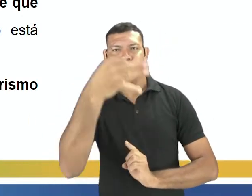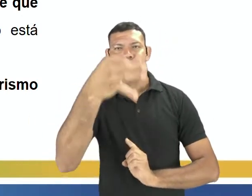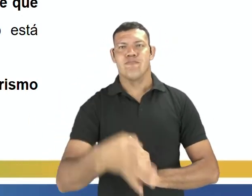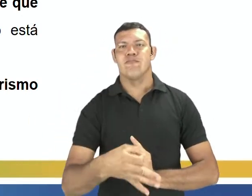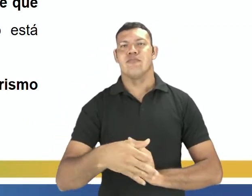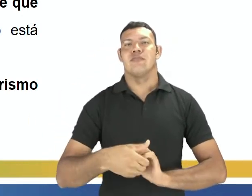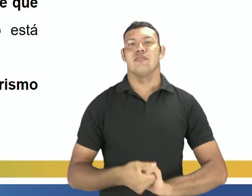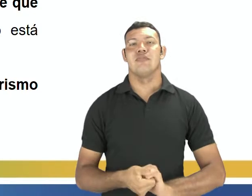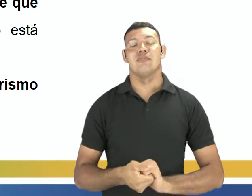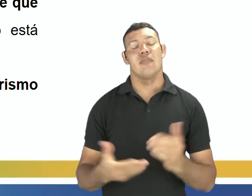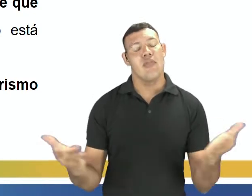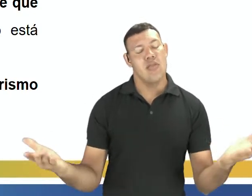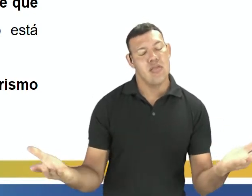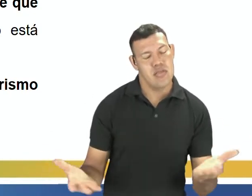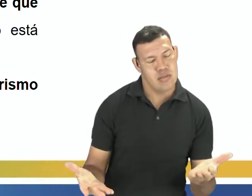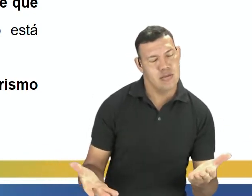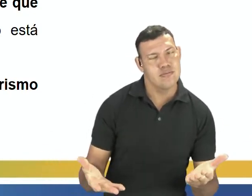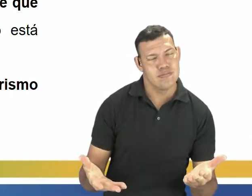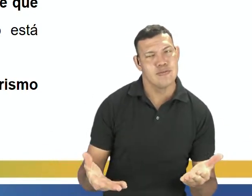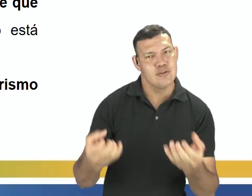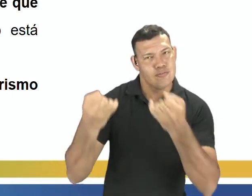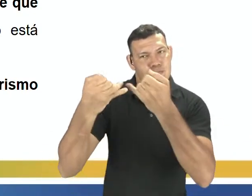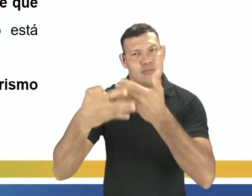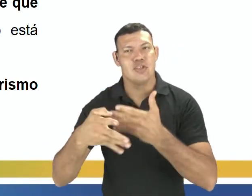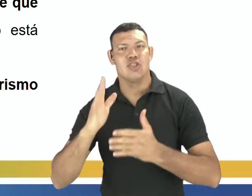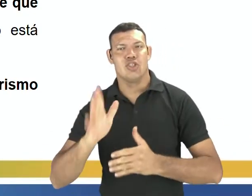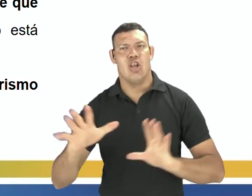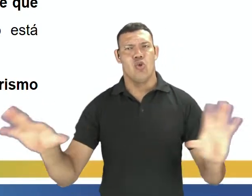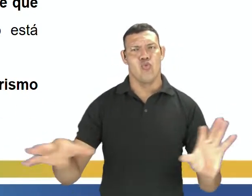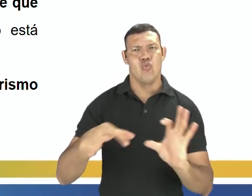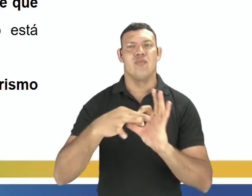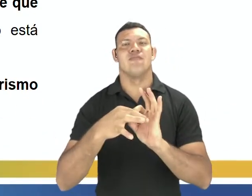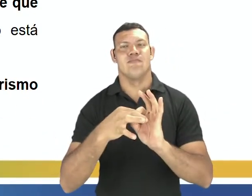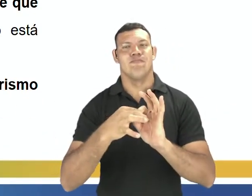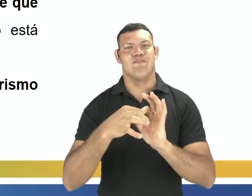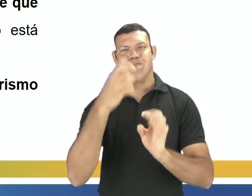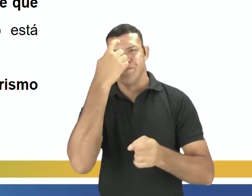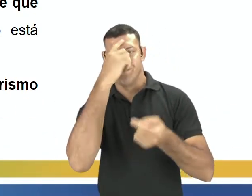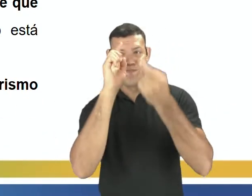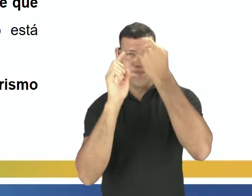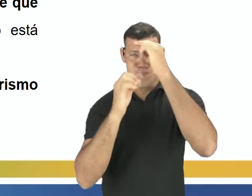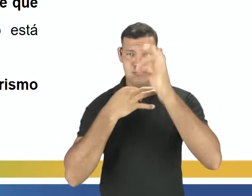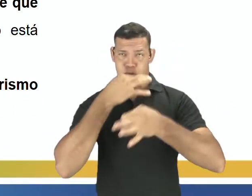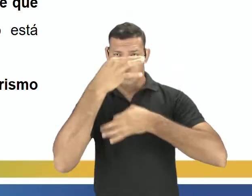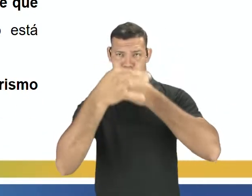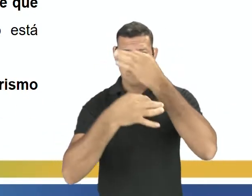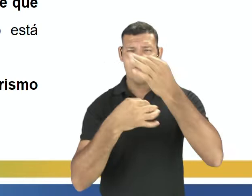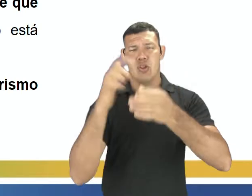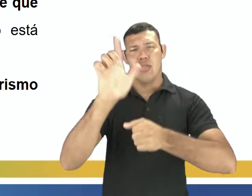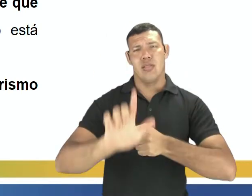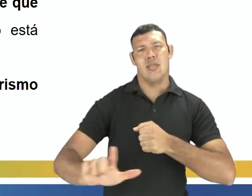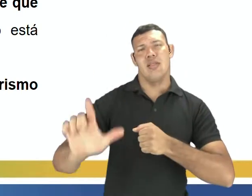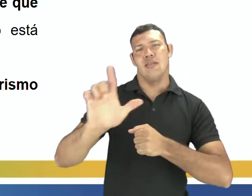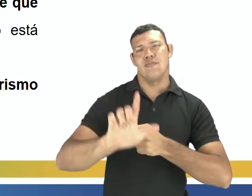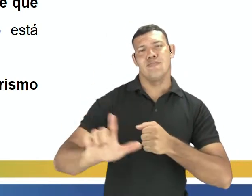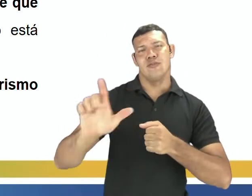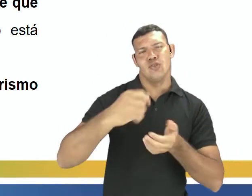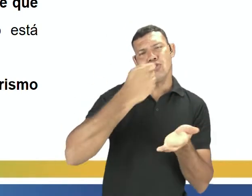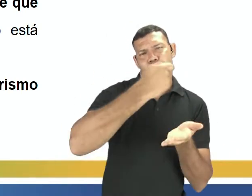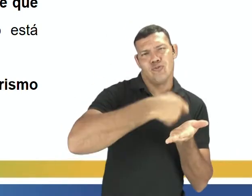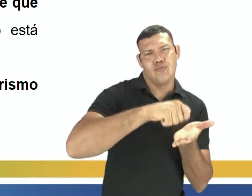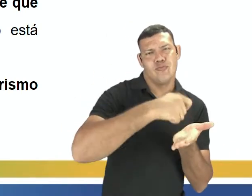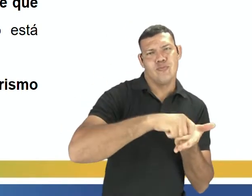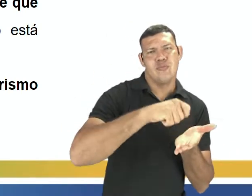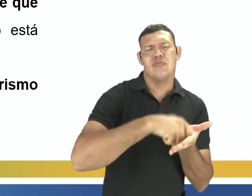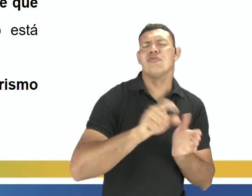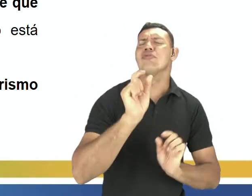certo, aquilo que eu acabei de dizer para vocês. Depois, a união entre exposições de ideias, argumentos e o lirismo poético do autor. Professora, mas o que